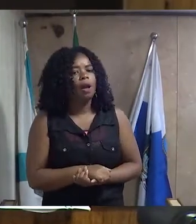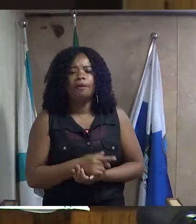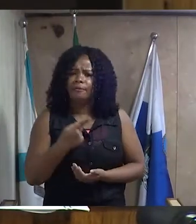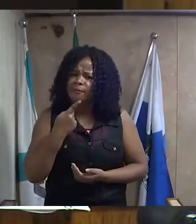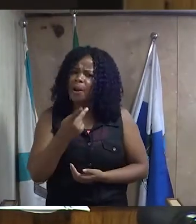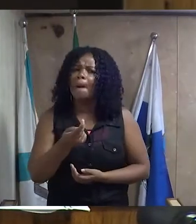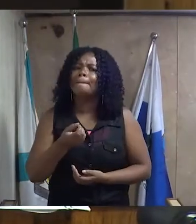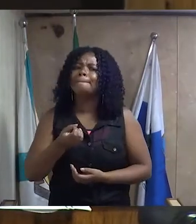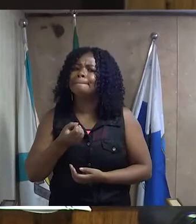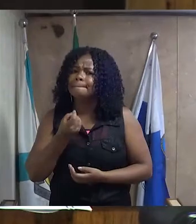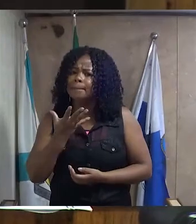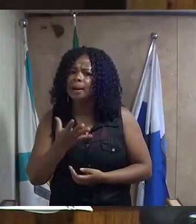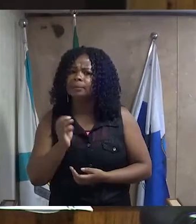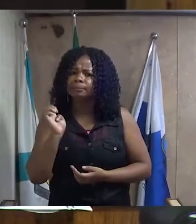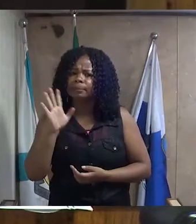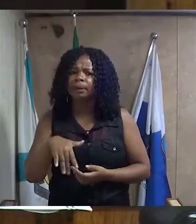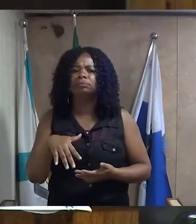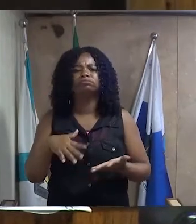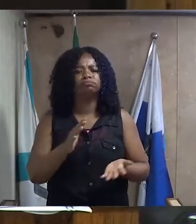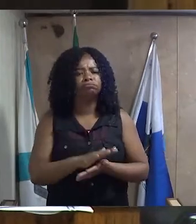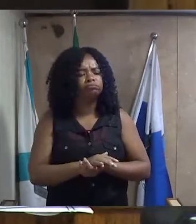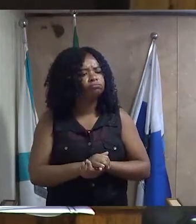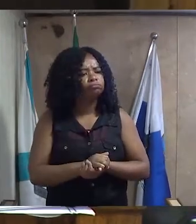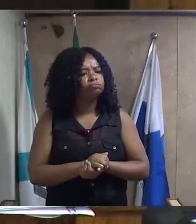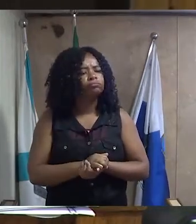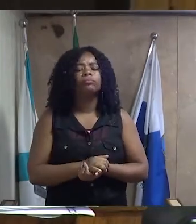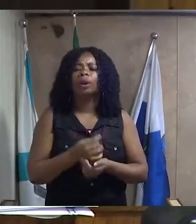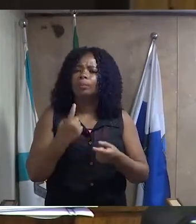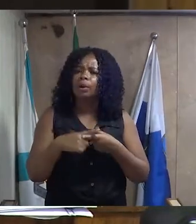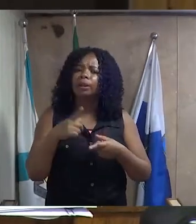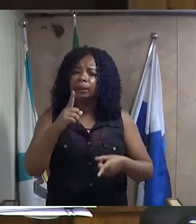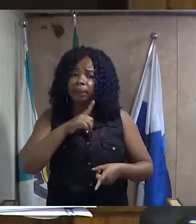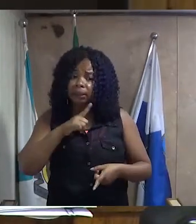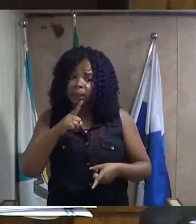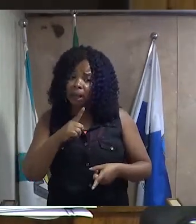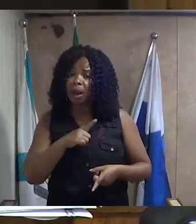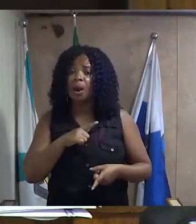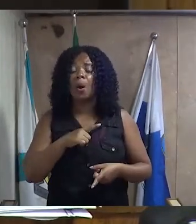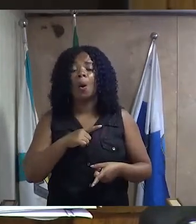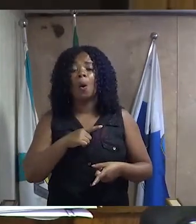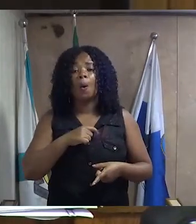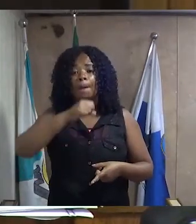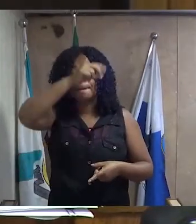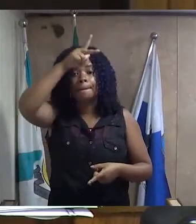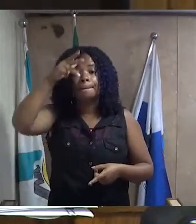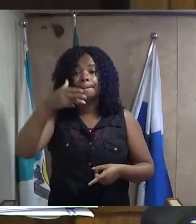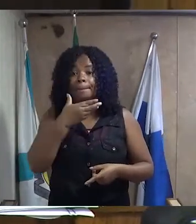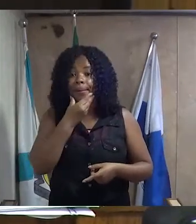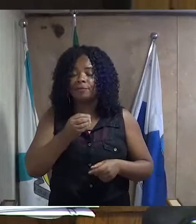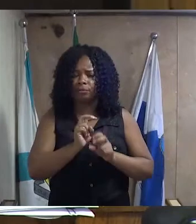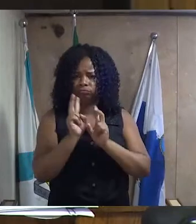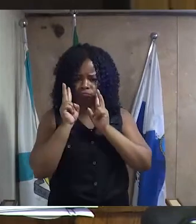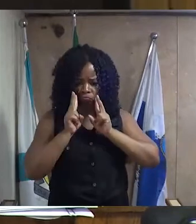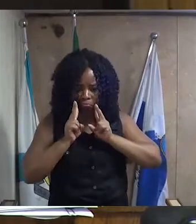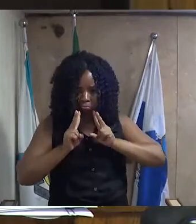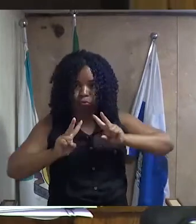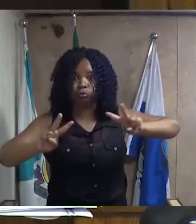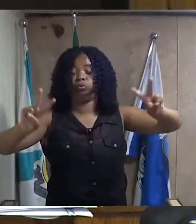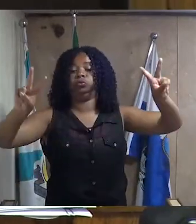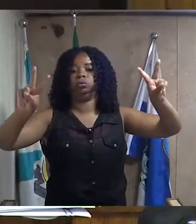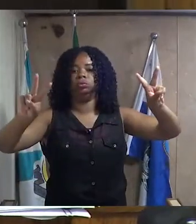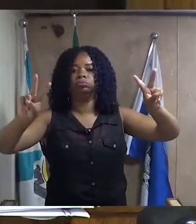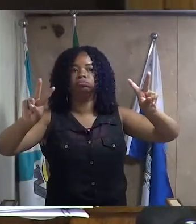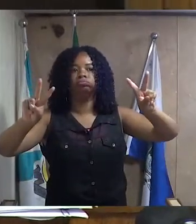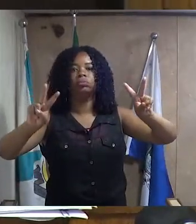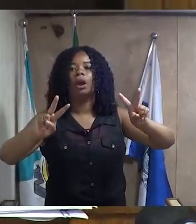Falou bem, dito. Temos um prefeito visionário. E eu tenho